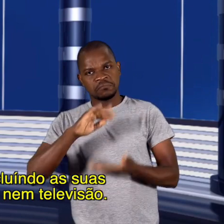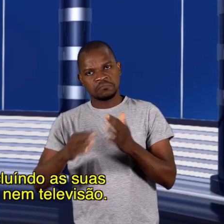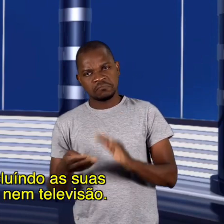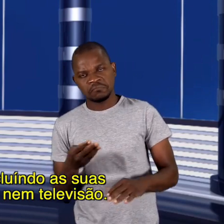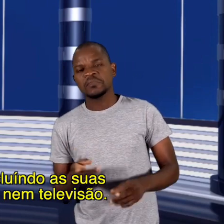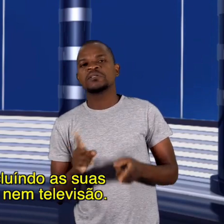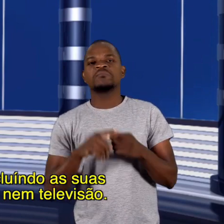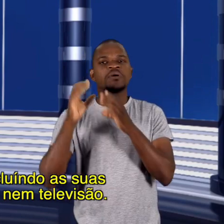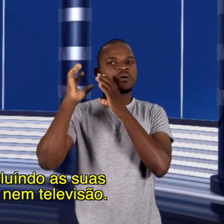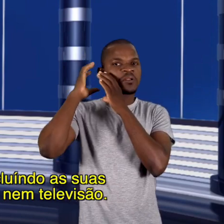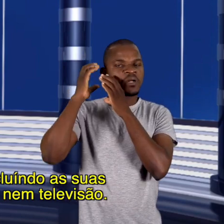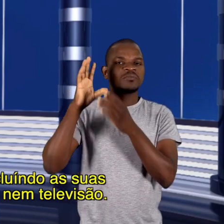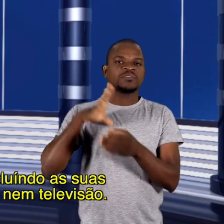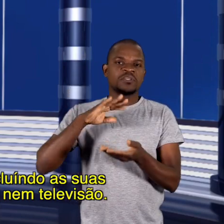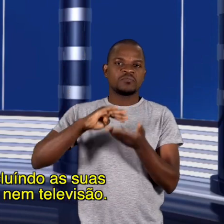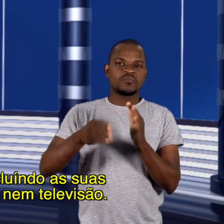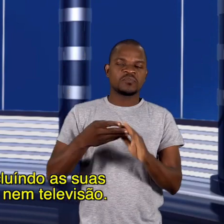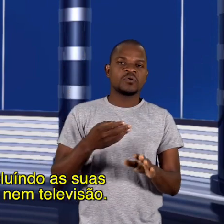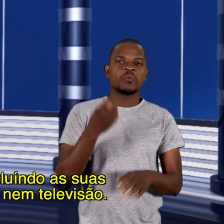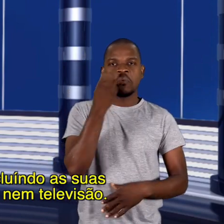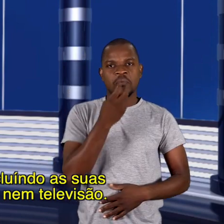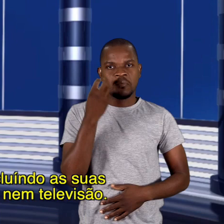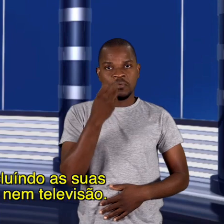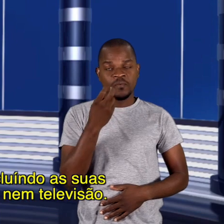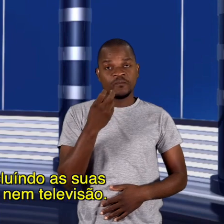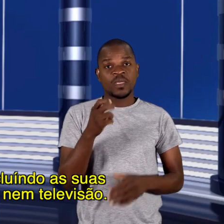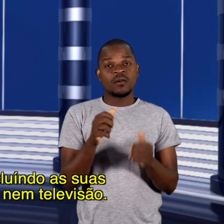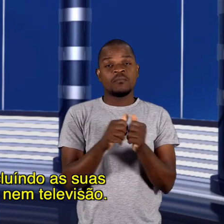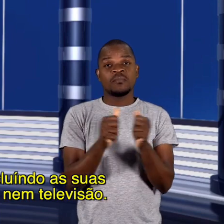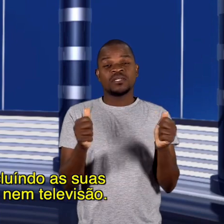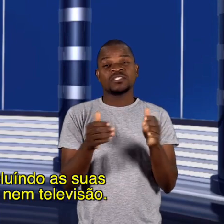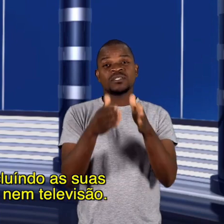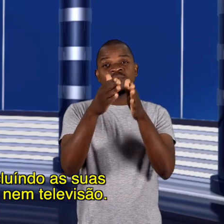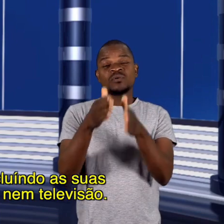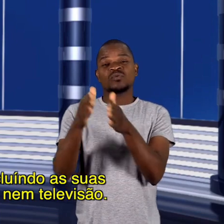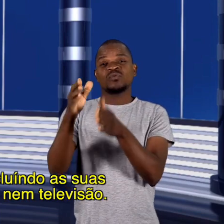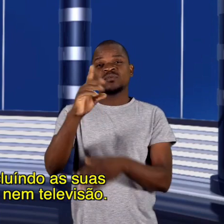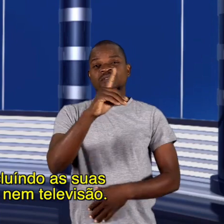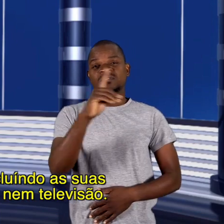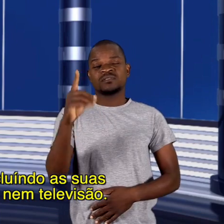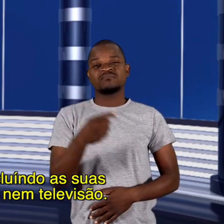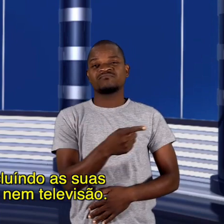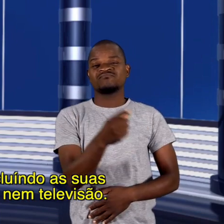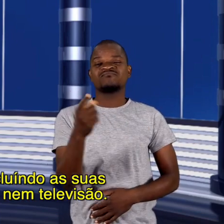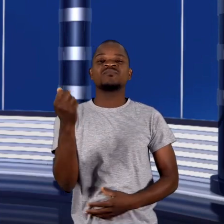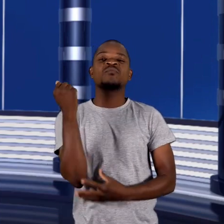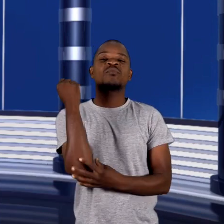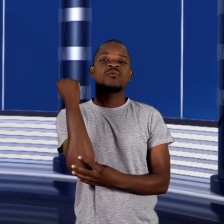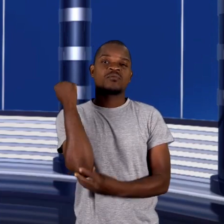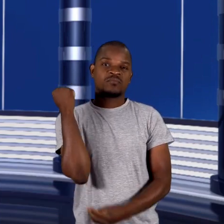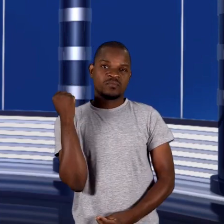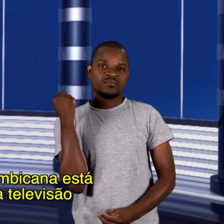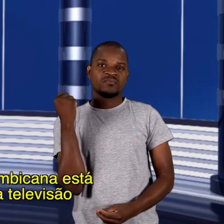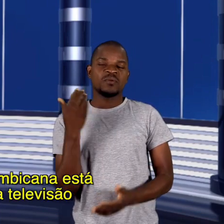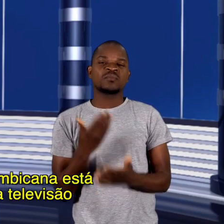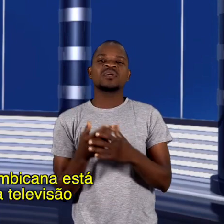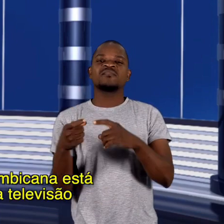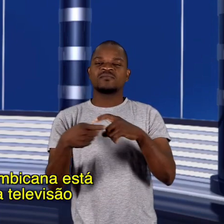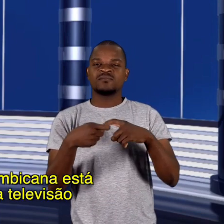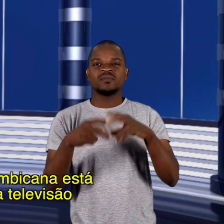pessoas com deficiência são pobres incluindo as suas famílias não tem rádio não tem